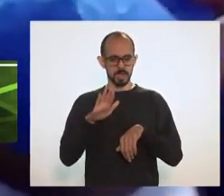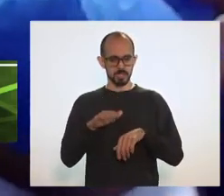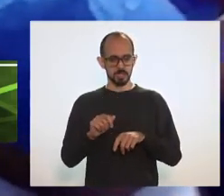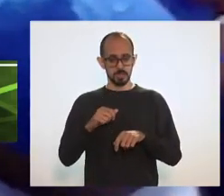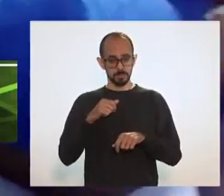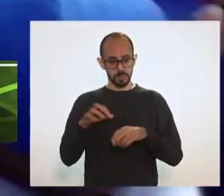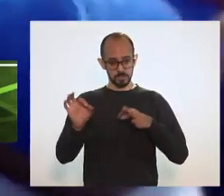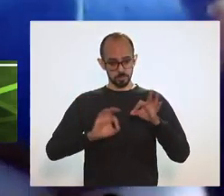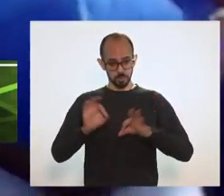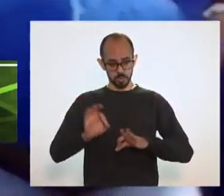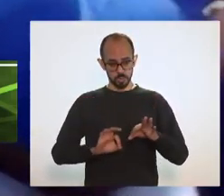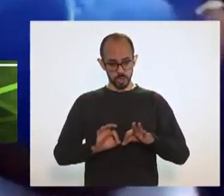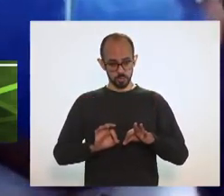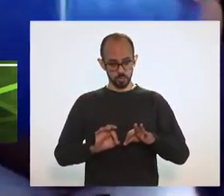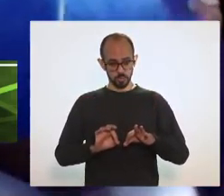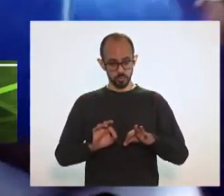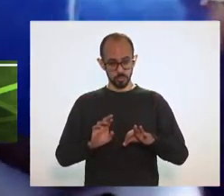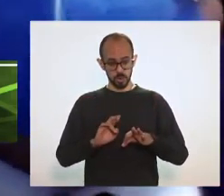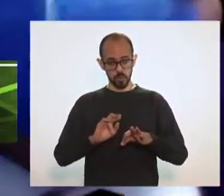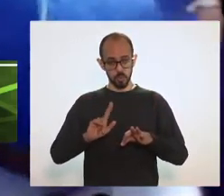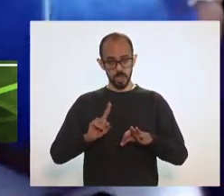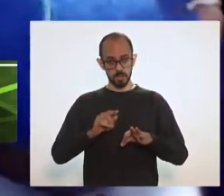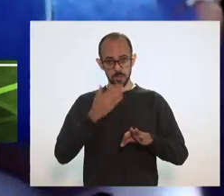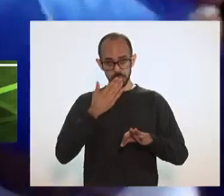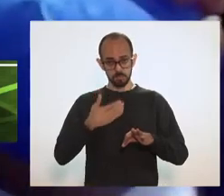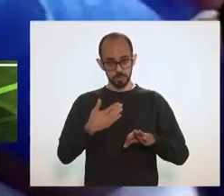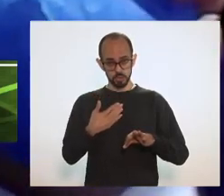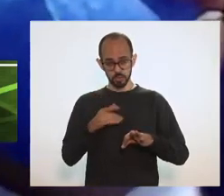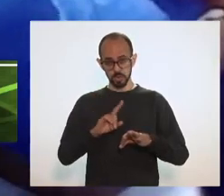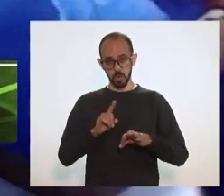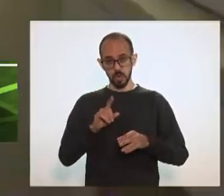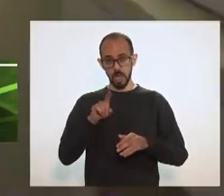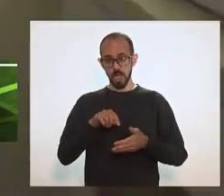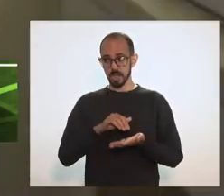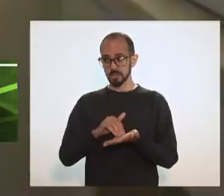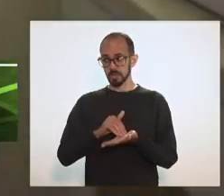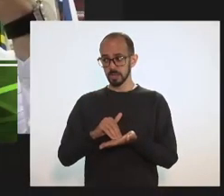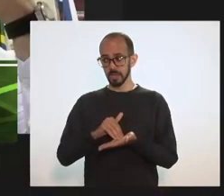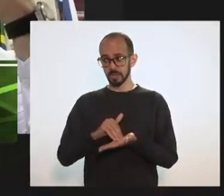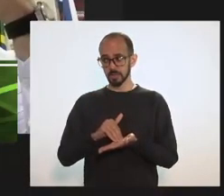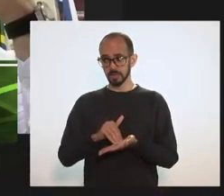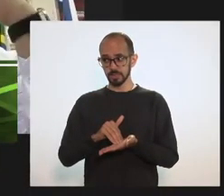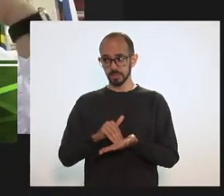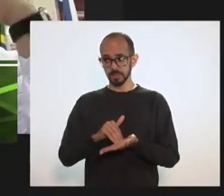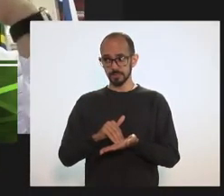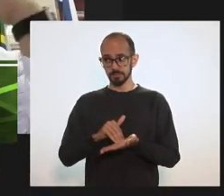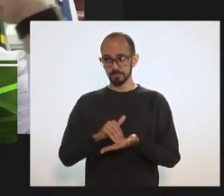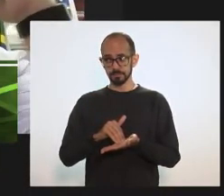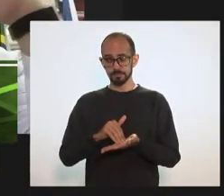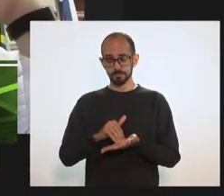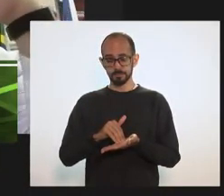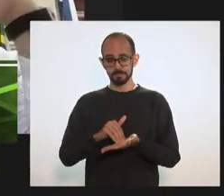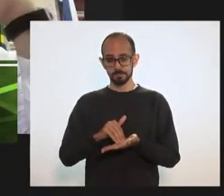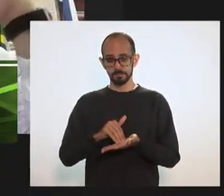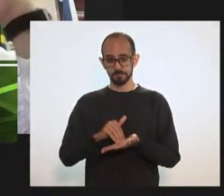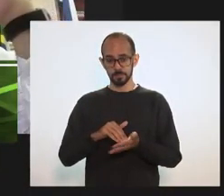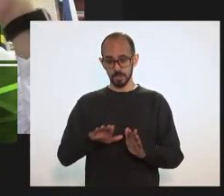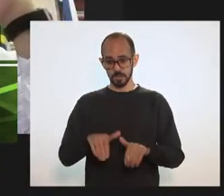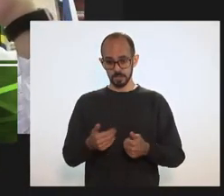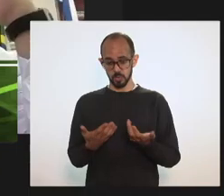a carne, que isso causa também prejuízo econômico. Então, eu vou me aprofundar e vou embasar, já que